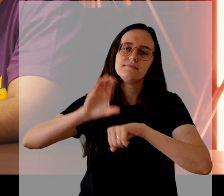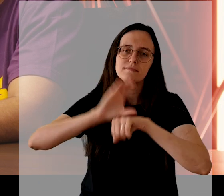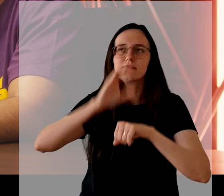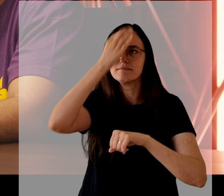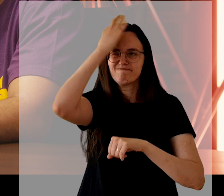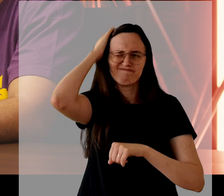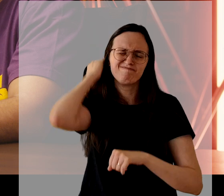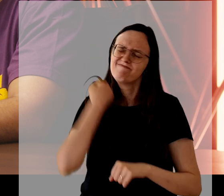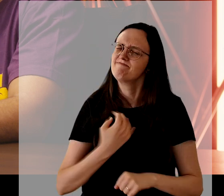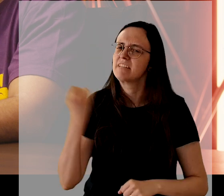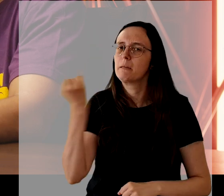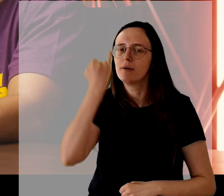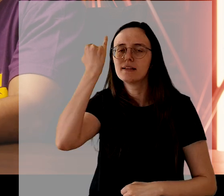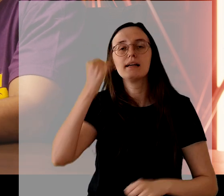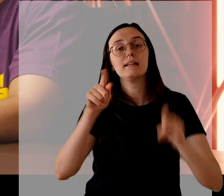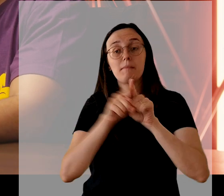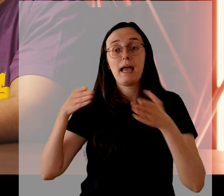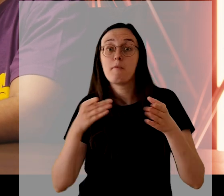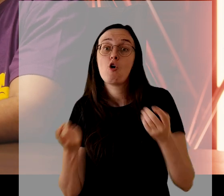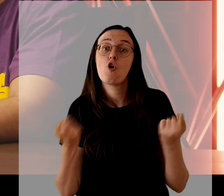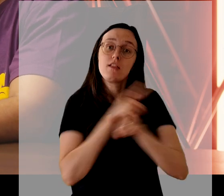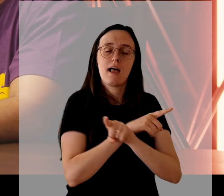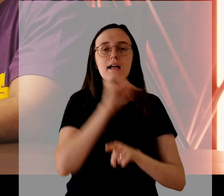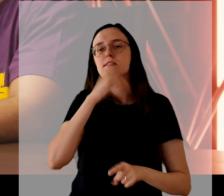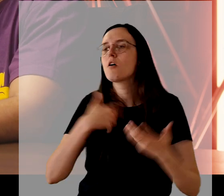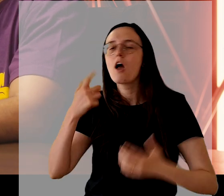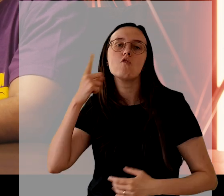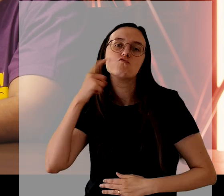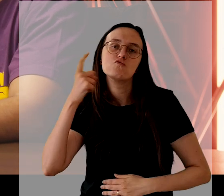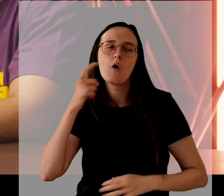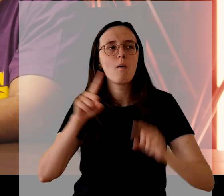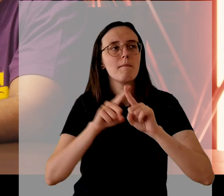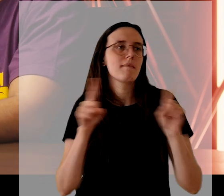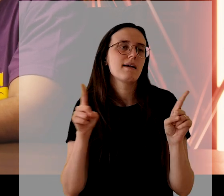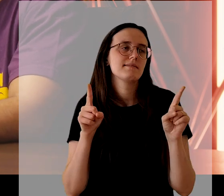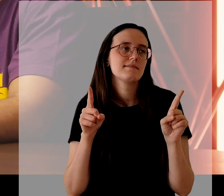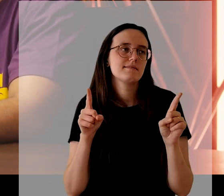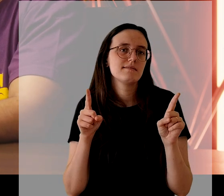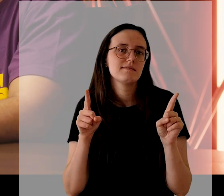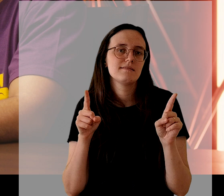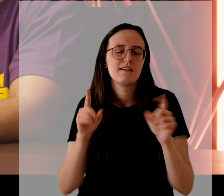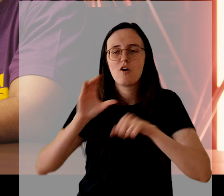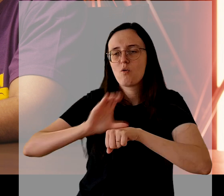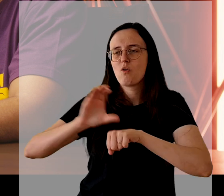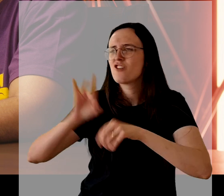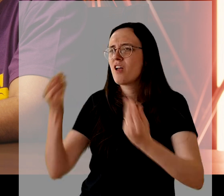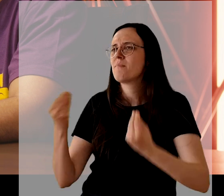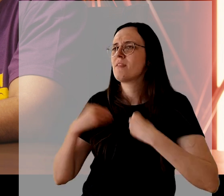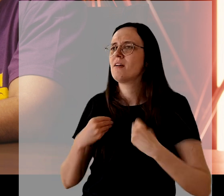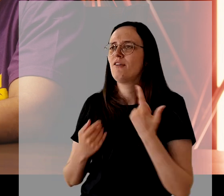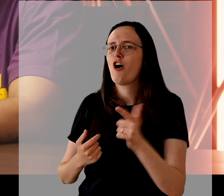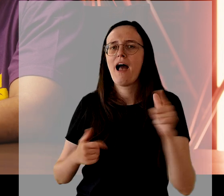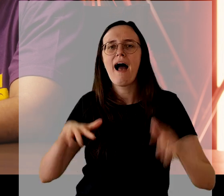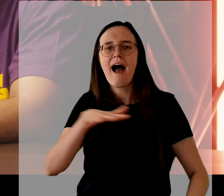é importante. Até o caminho contrário, se você quer fazer som, mas o curso só vai te dar as